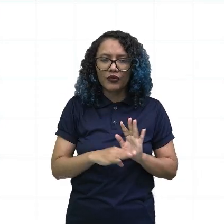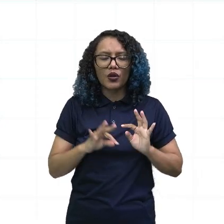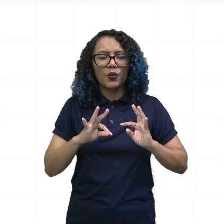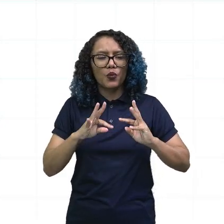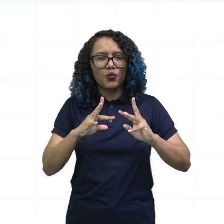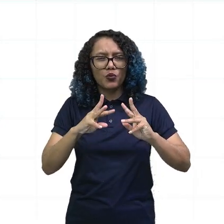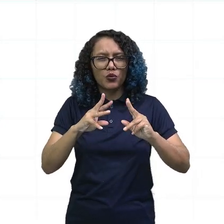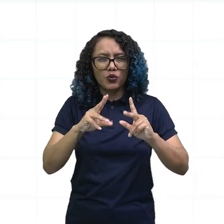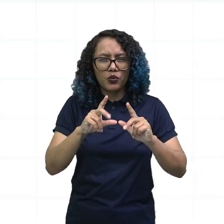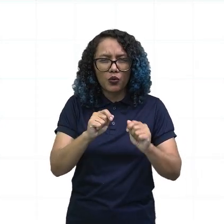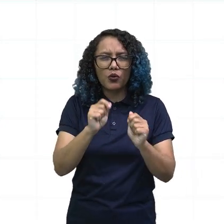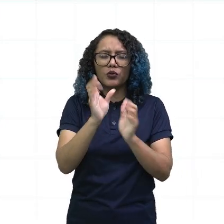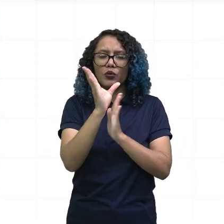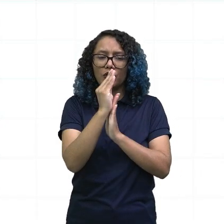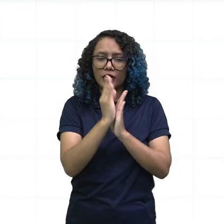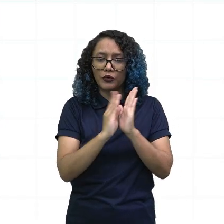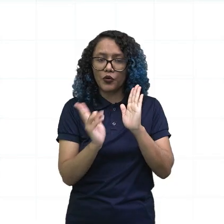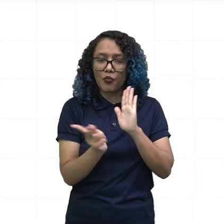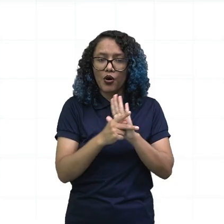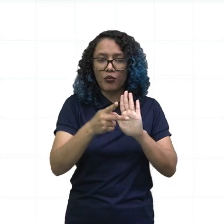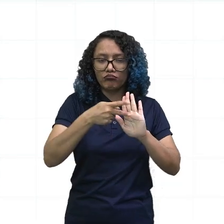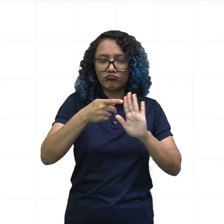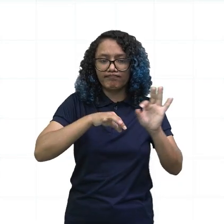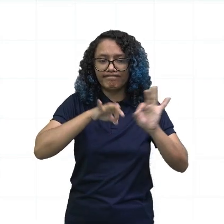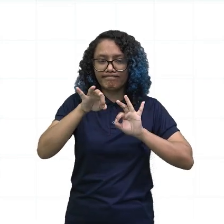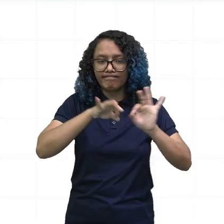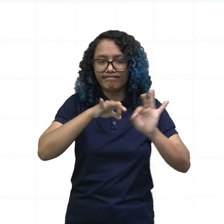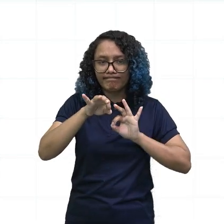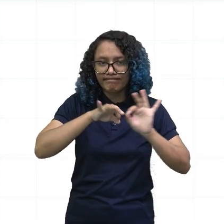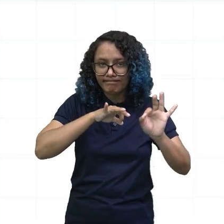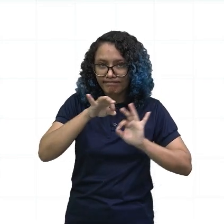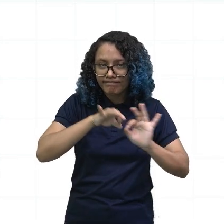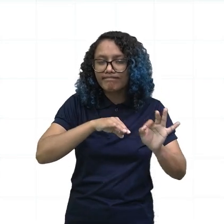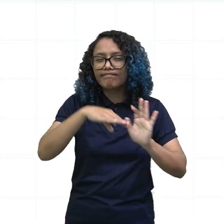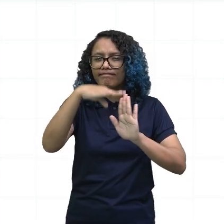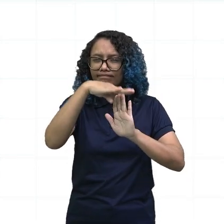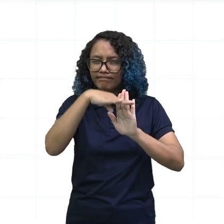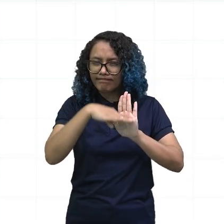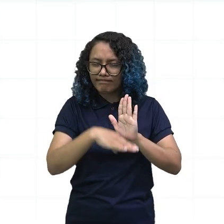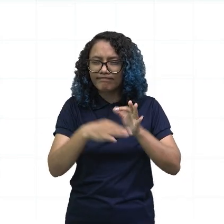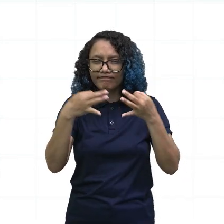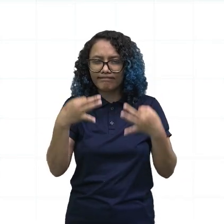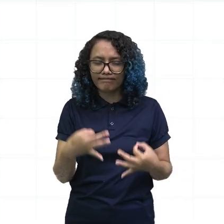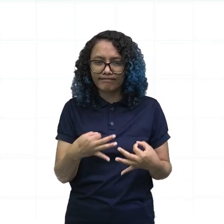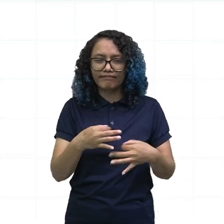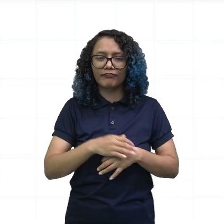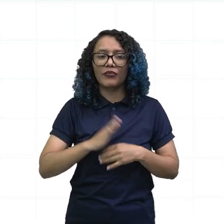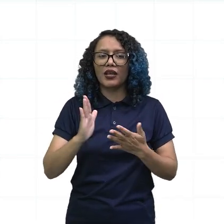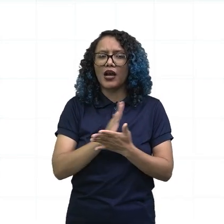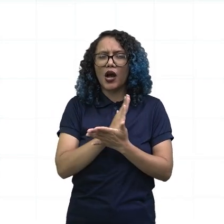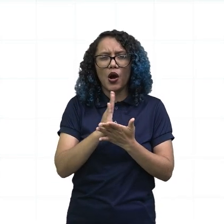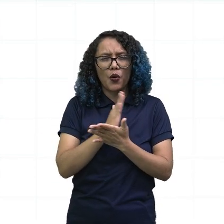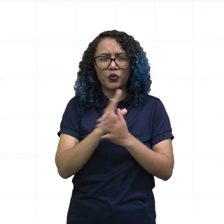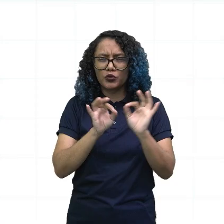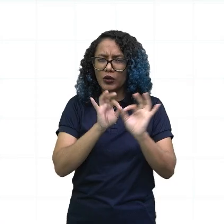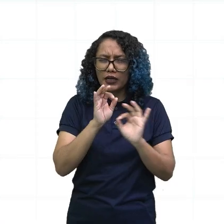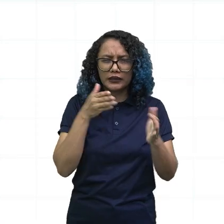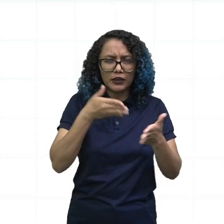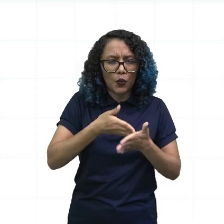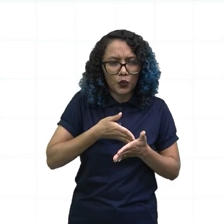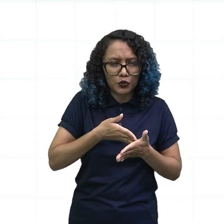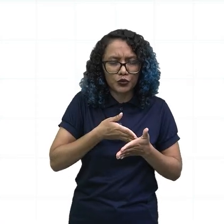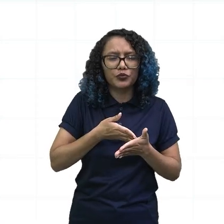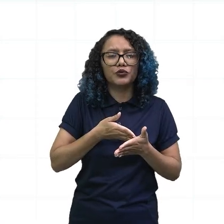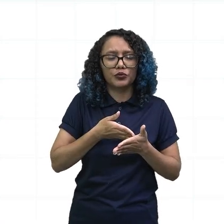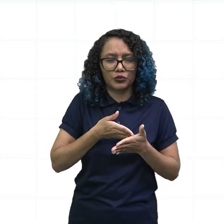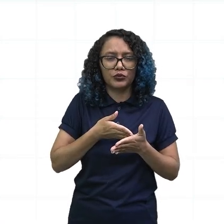o portfólio organizada de forma lógica. O sumário, tem gente que faz por último, né? Uma parte